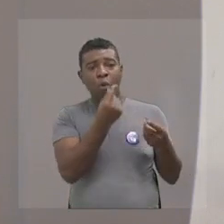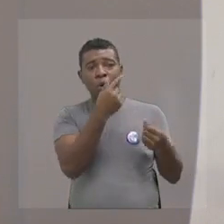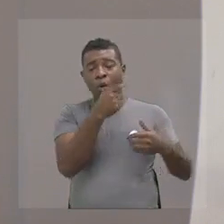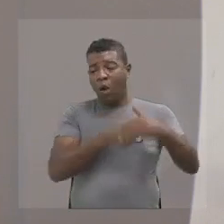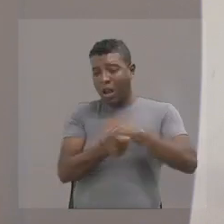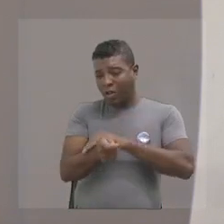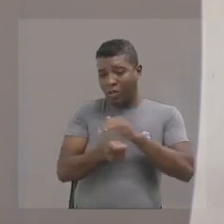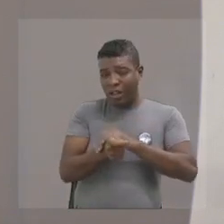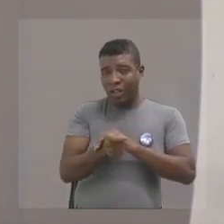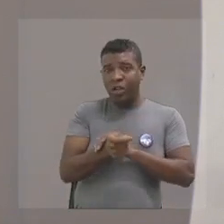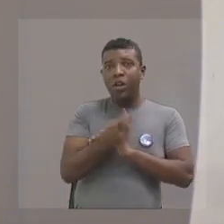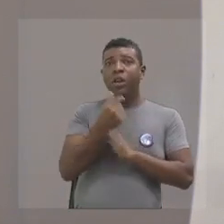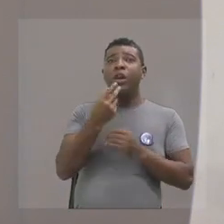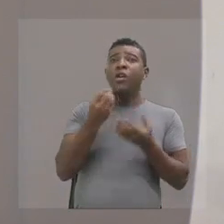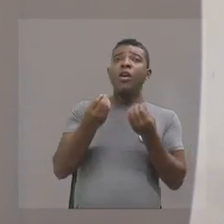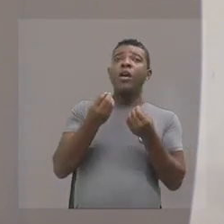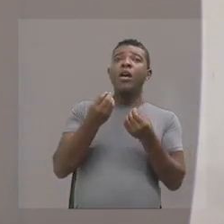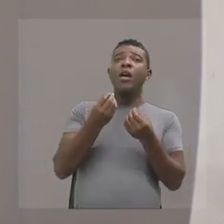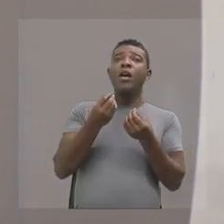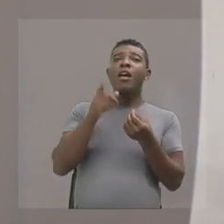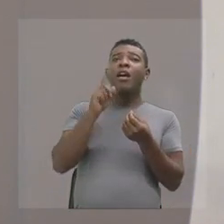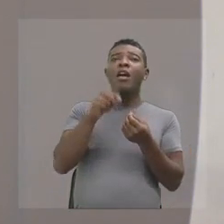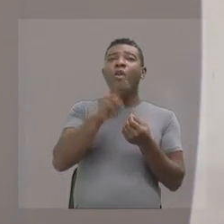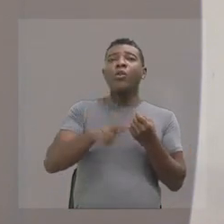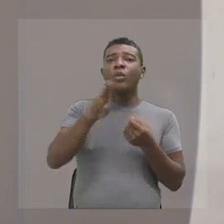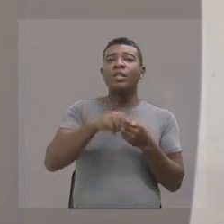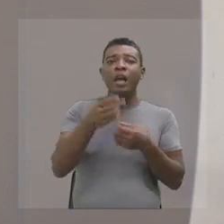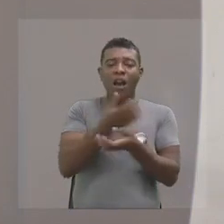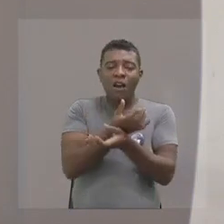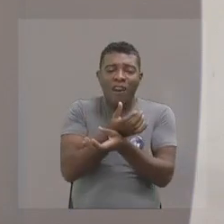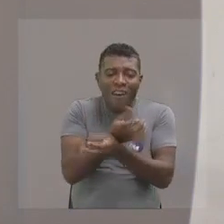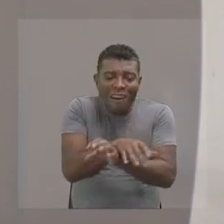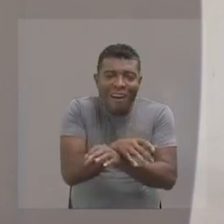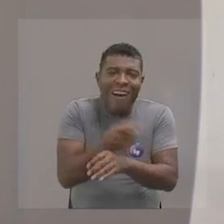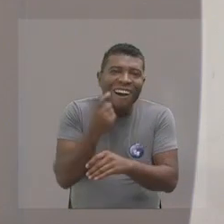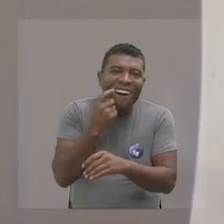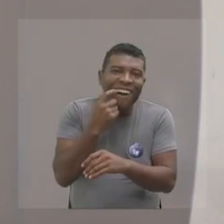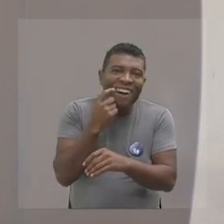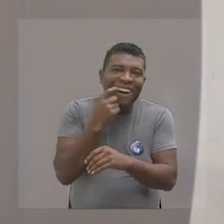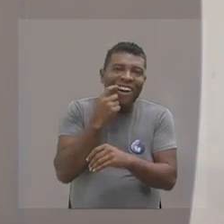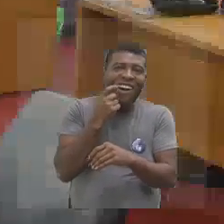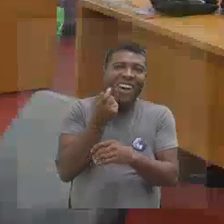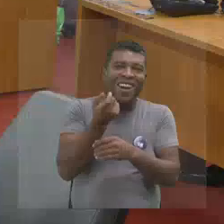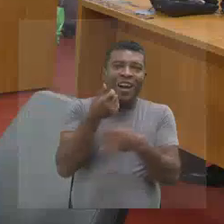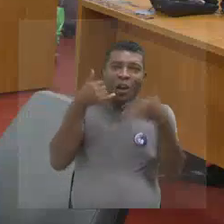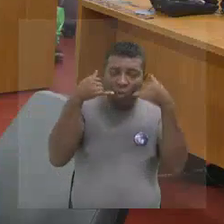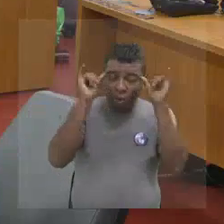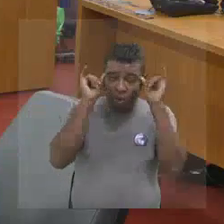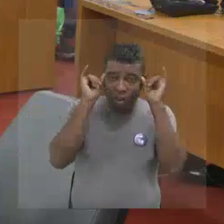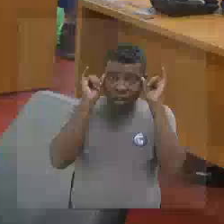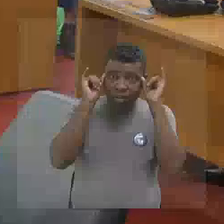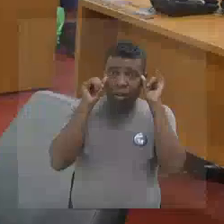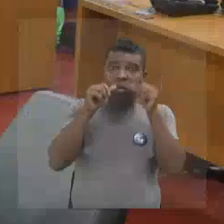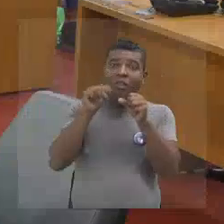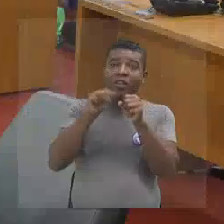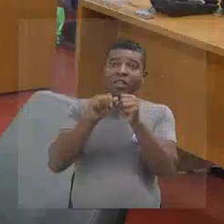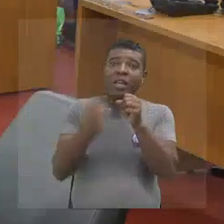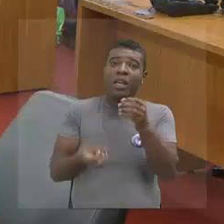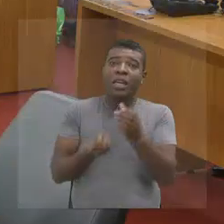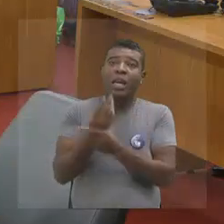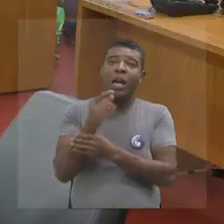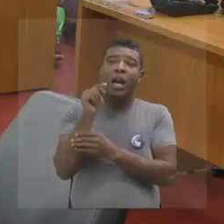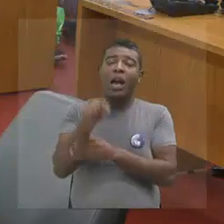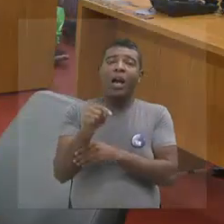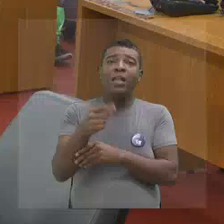utilização de resíduos de ossos de bovinos para a produção de biofertilizantes também então a gente tem um